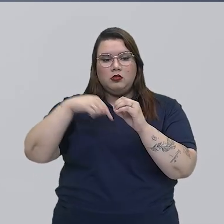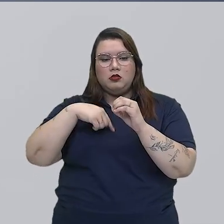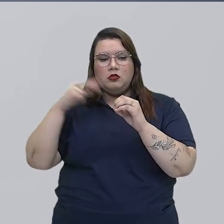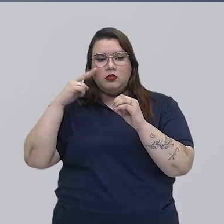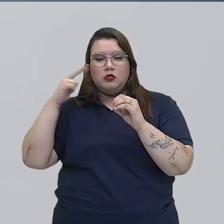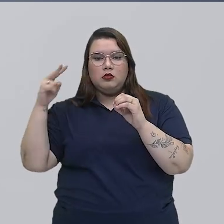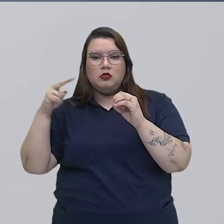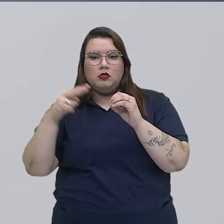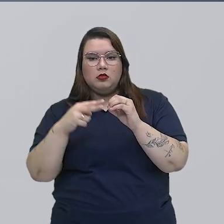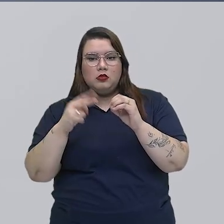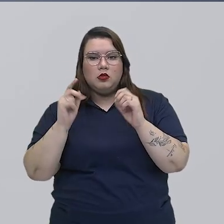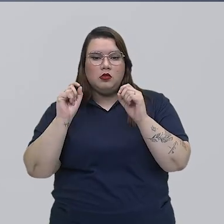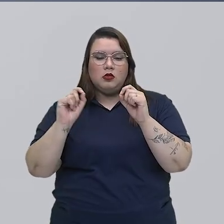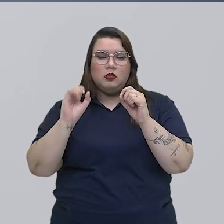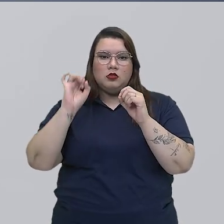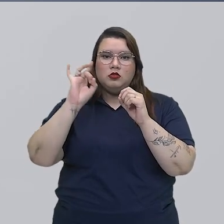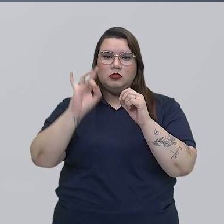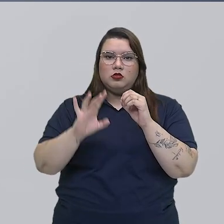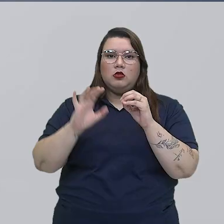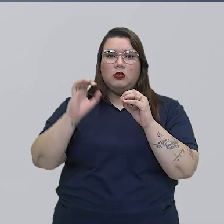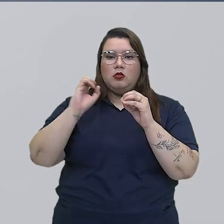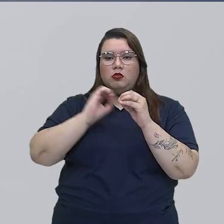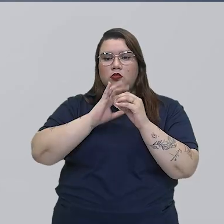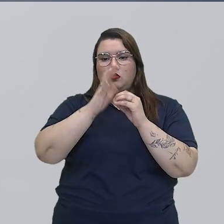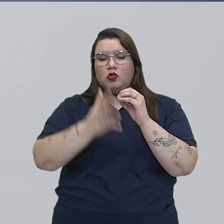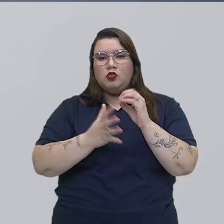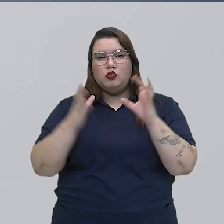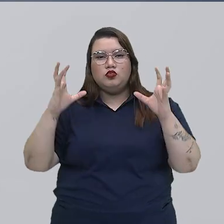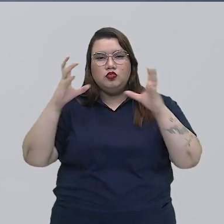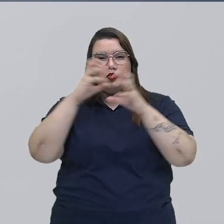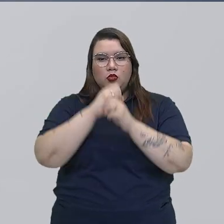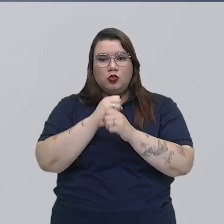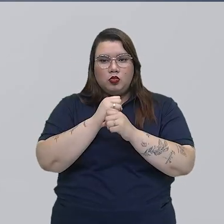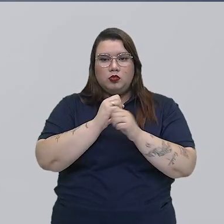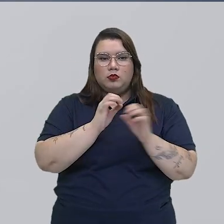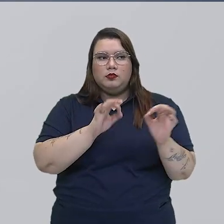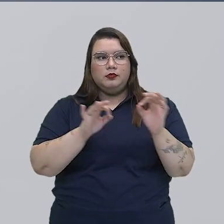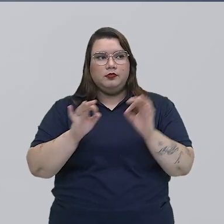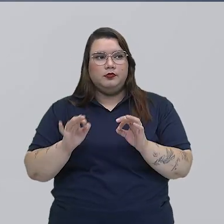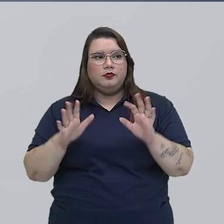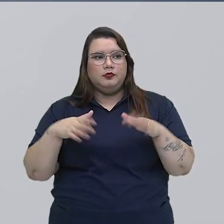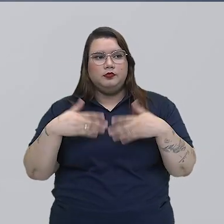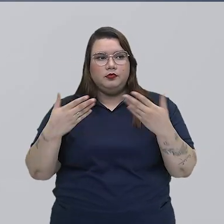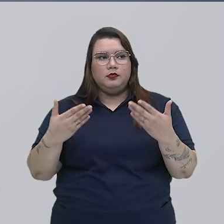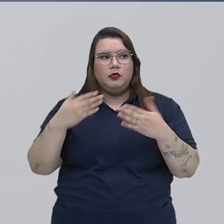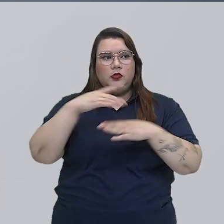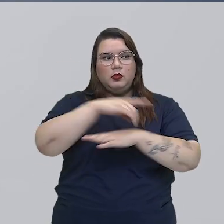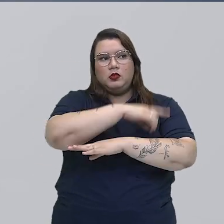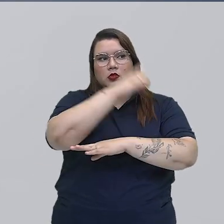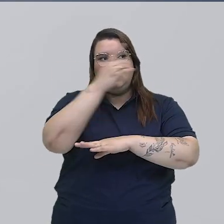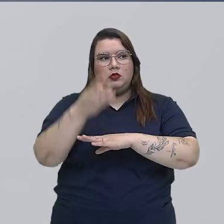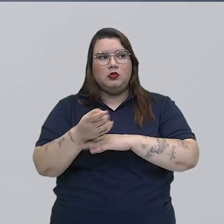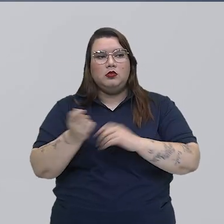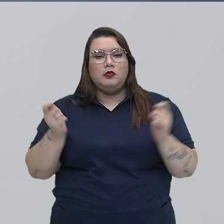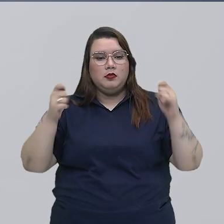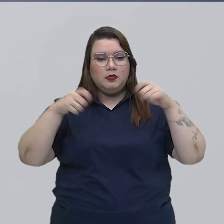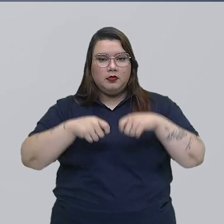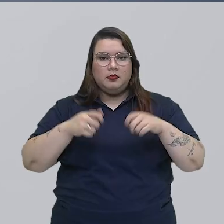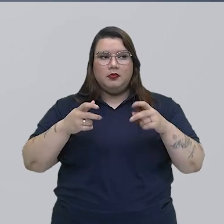Terra é a sua parte não iluminada. Então, durante o dia,